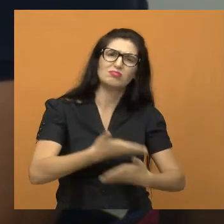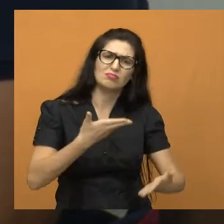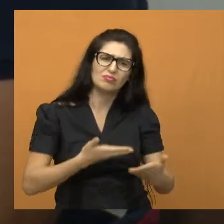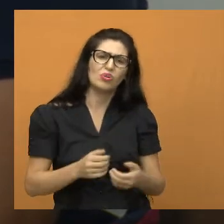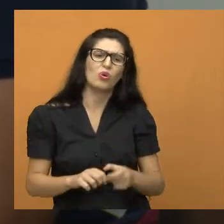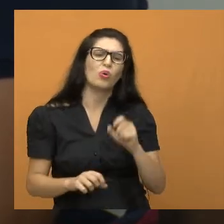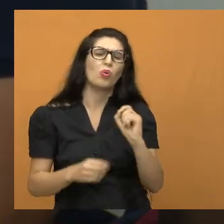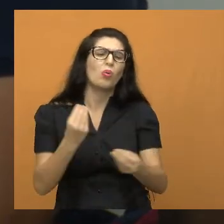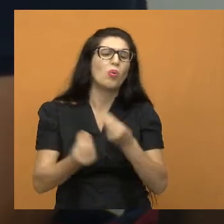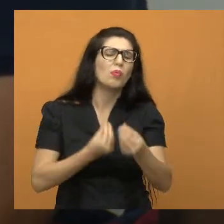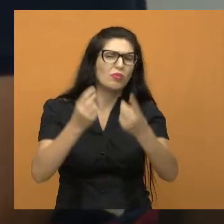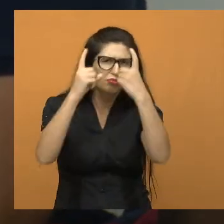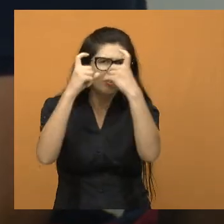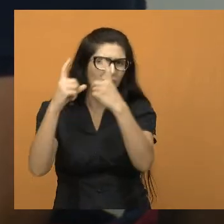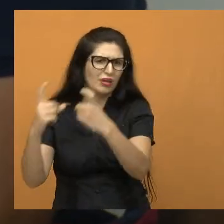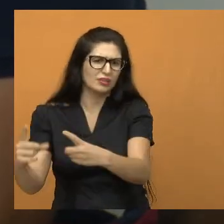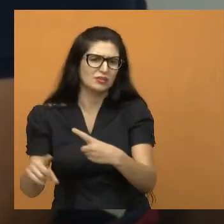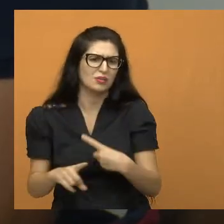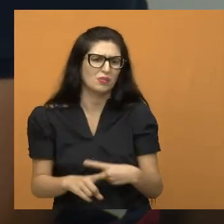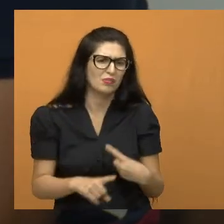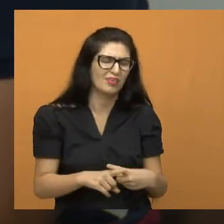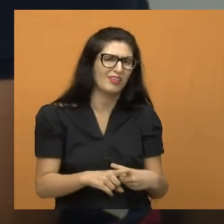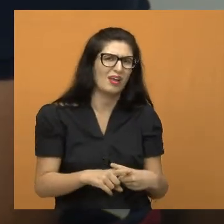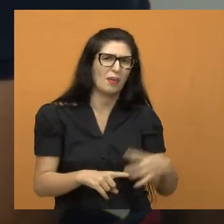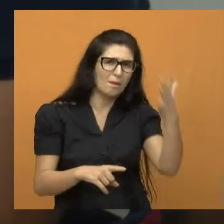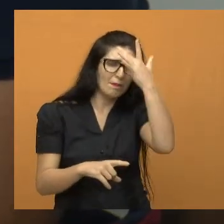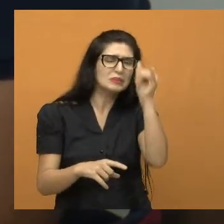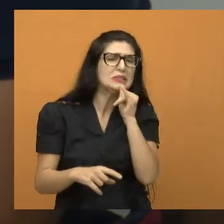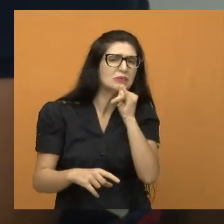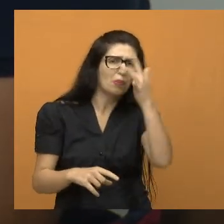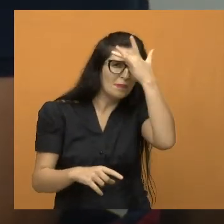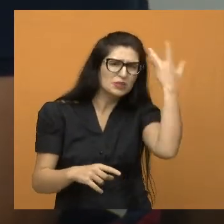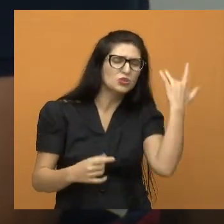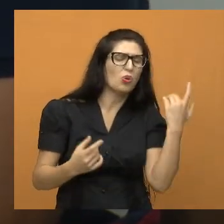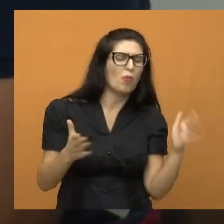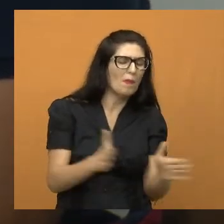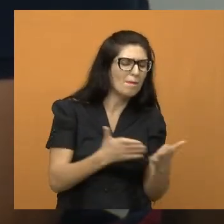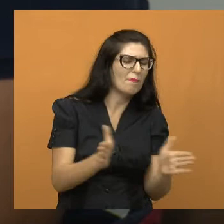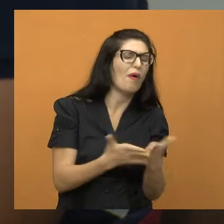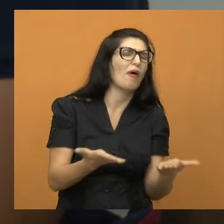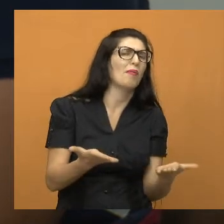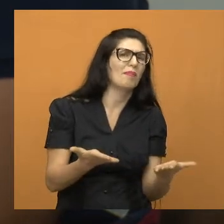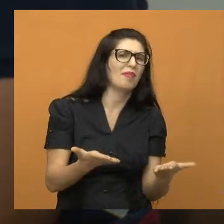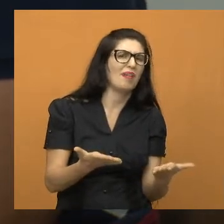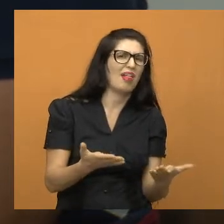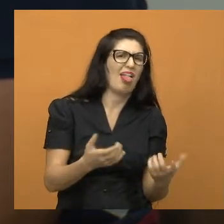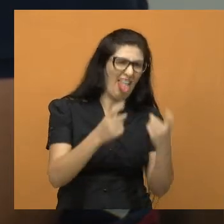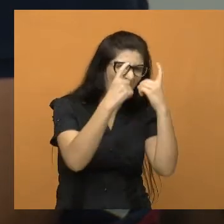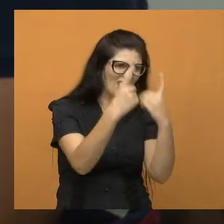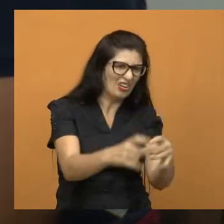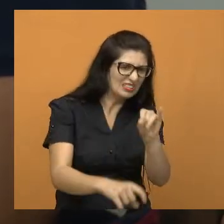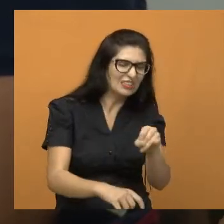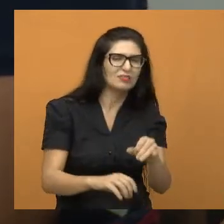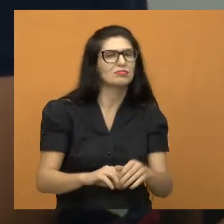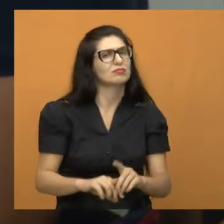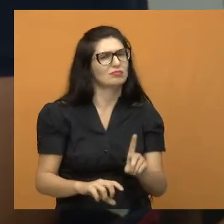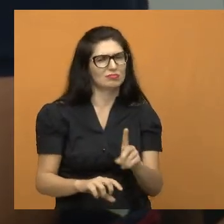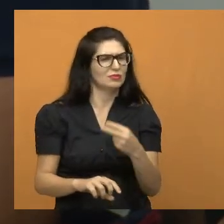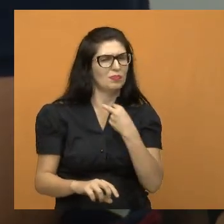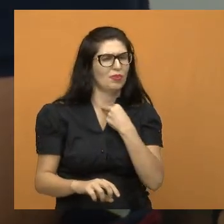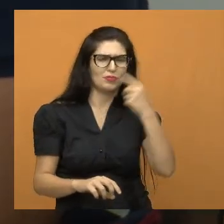social. Porque quem não tem dignidade vai ser violento. Então é por isso que é importante que a gente invista em política